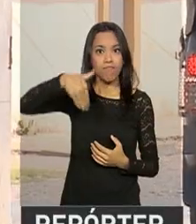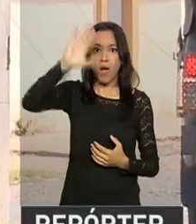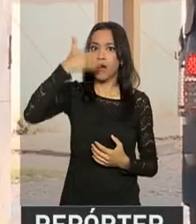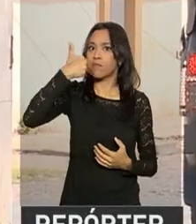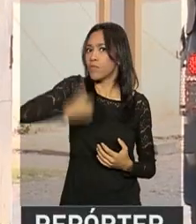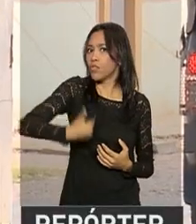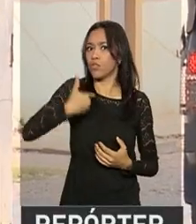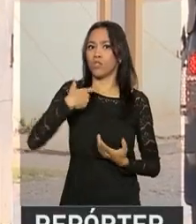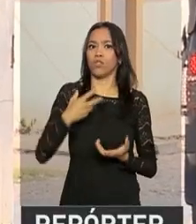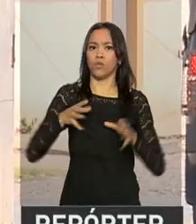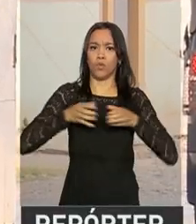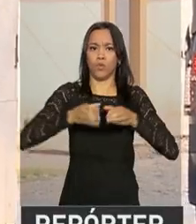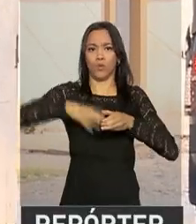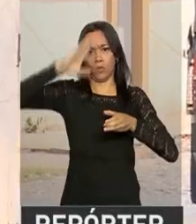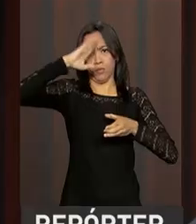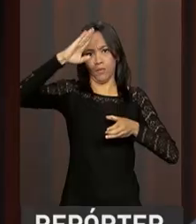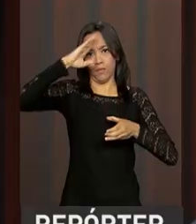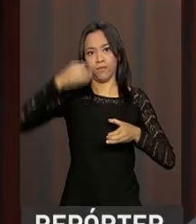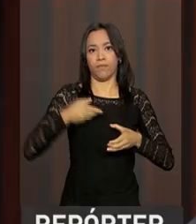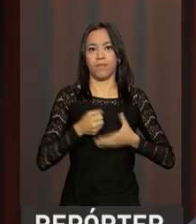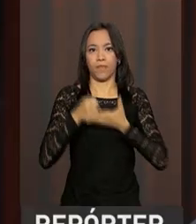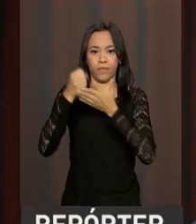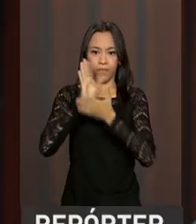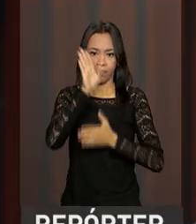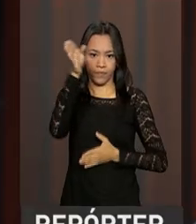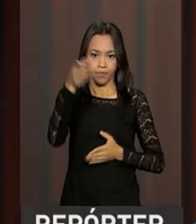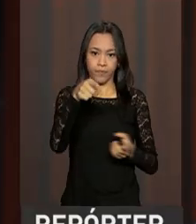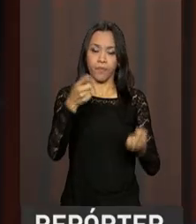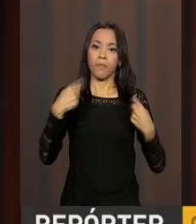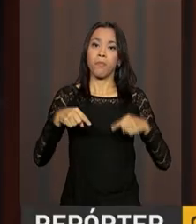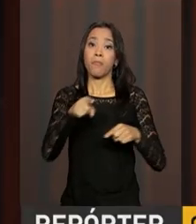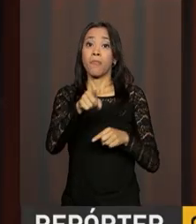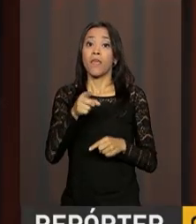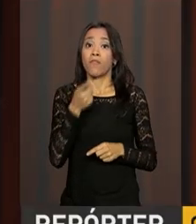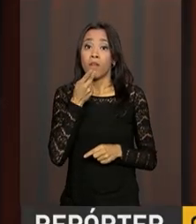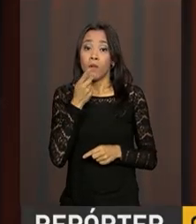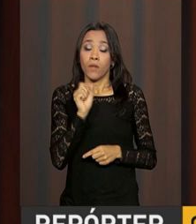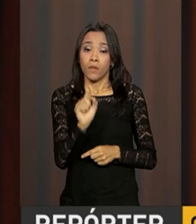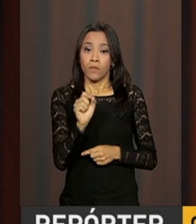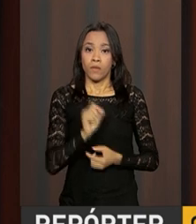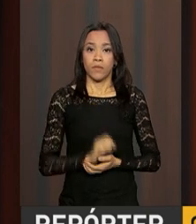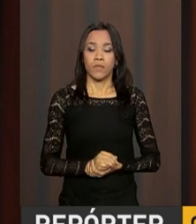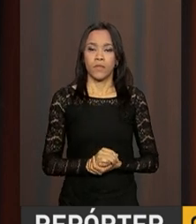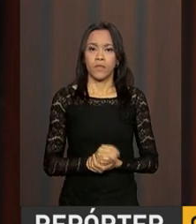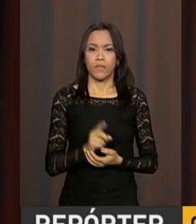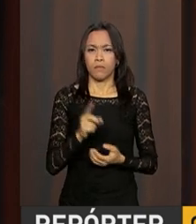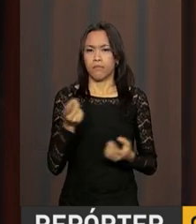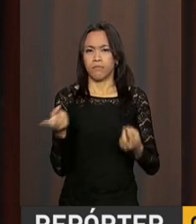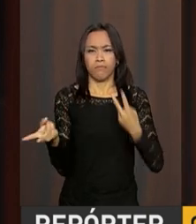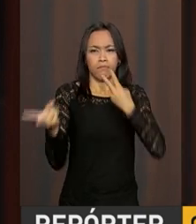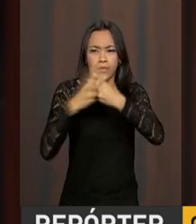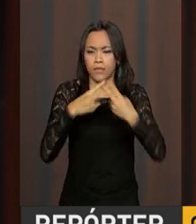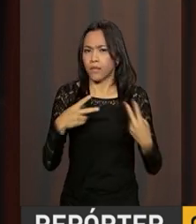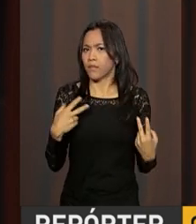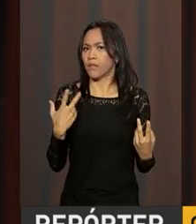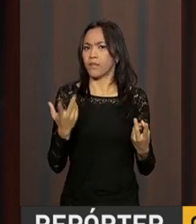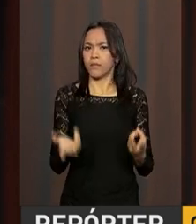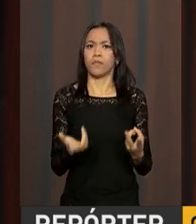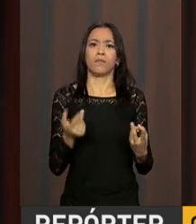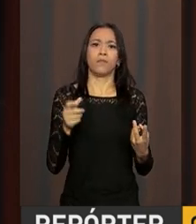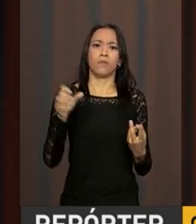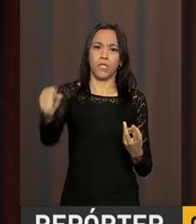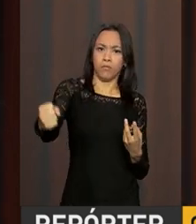solicitou o apoio das Forças Armadas incidentes verificados com prisão ou sem prisão de